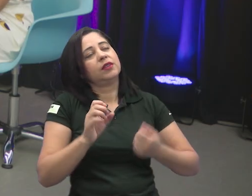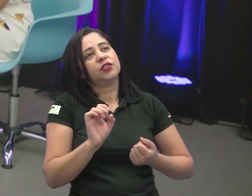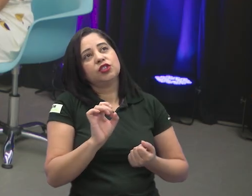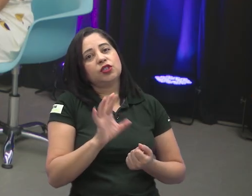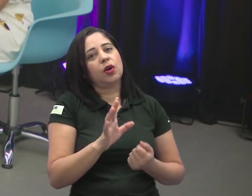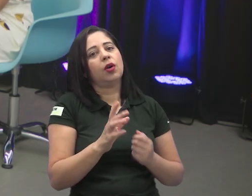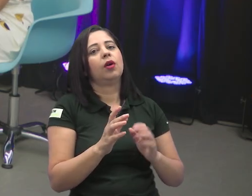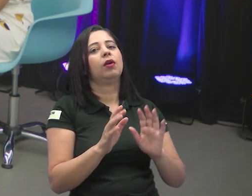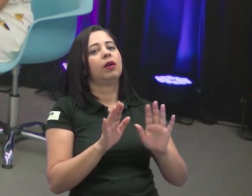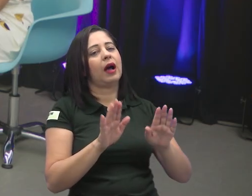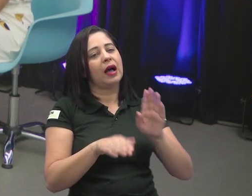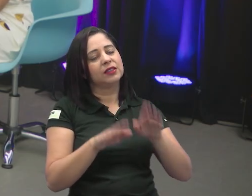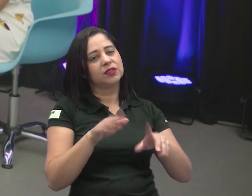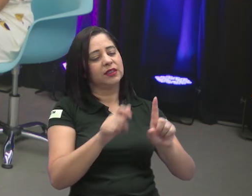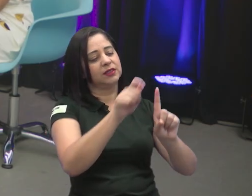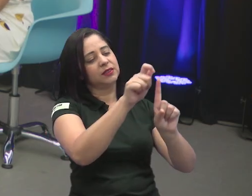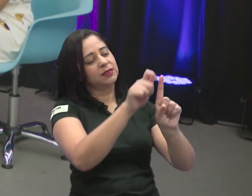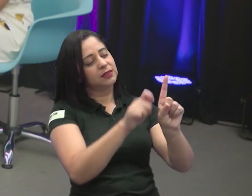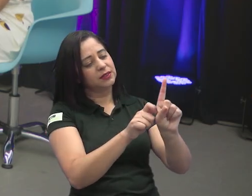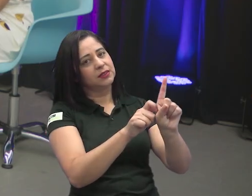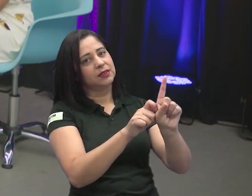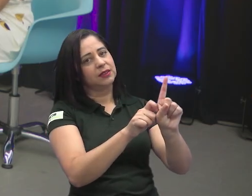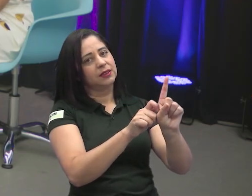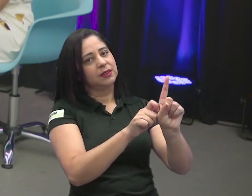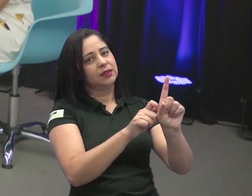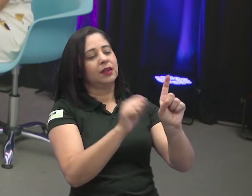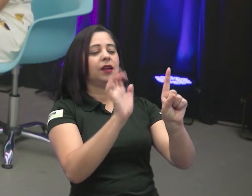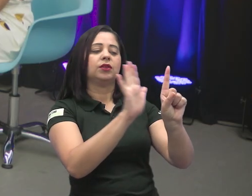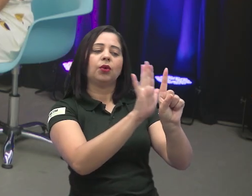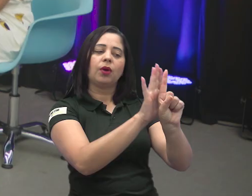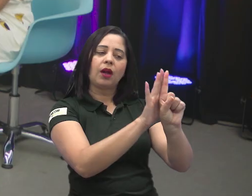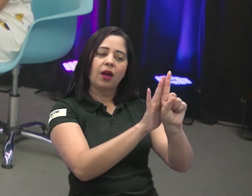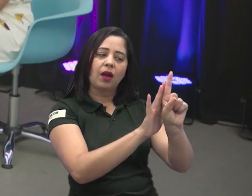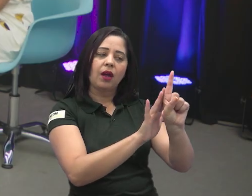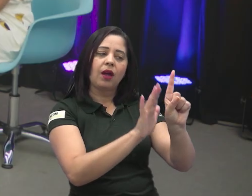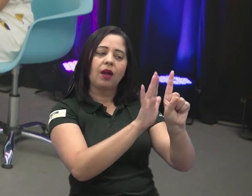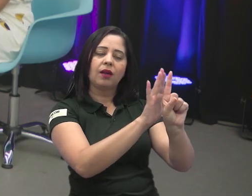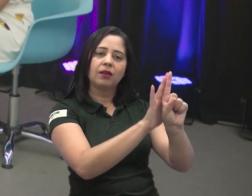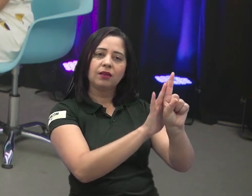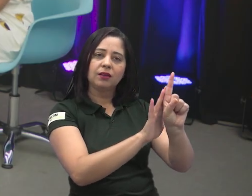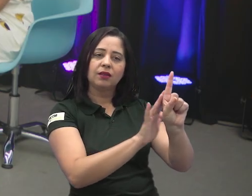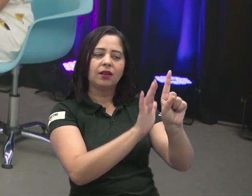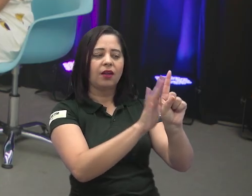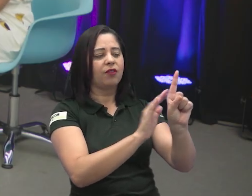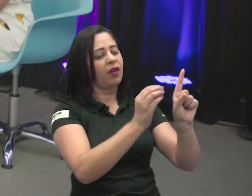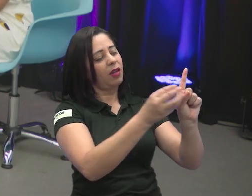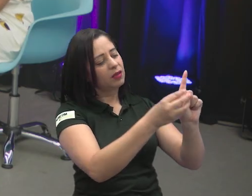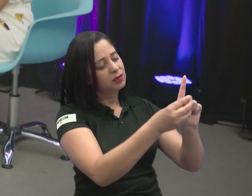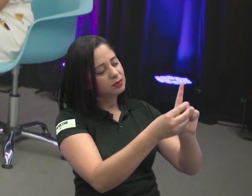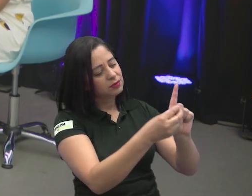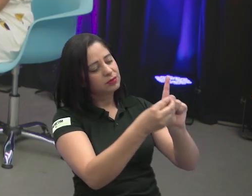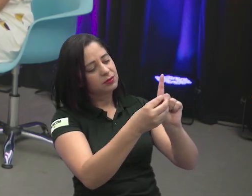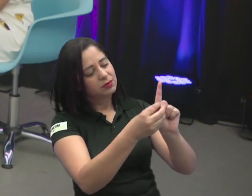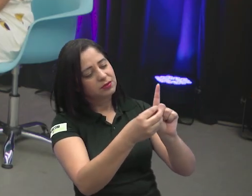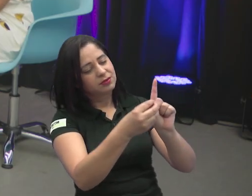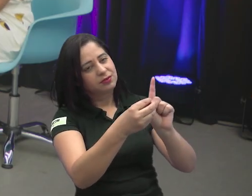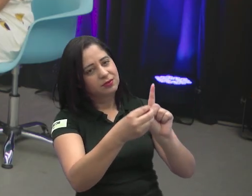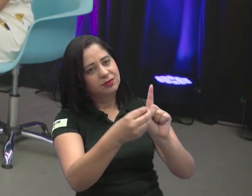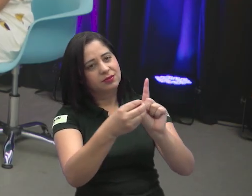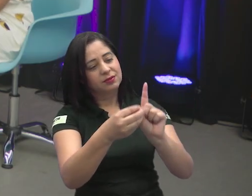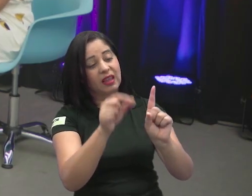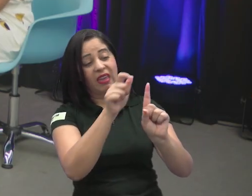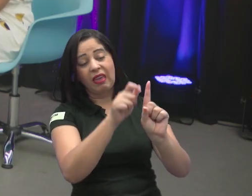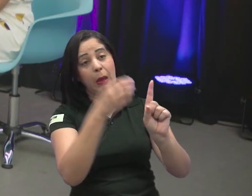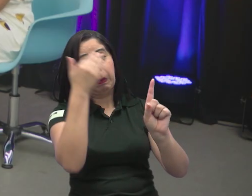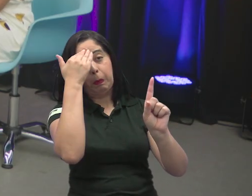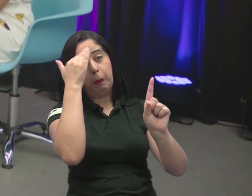física, né? Você tem que, muitas vezes, tocar essa pessoa e pedir e levá-la para fazer alguma coisa que ela precisa, sem ela